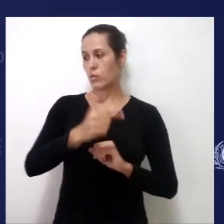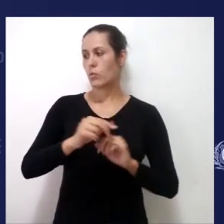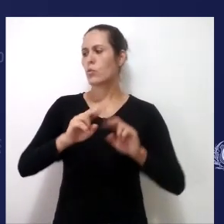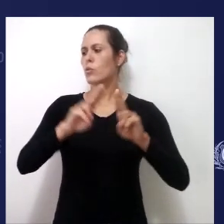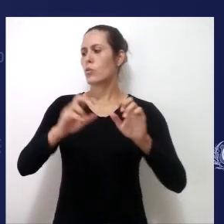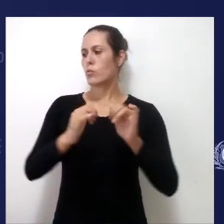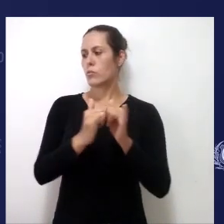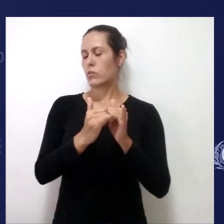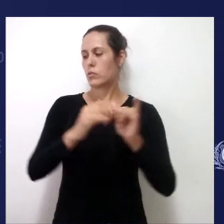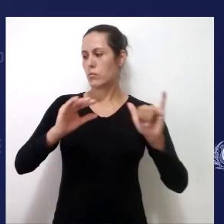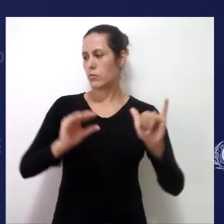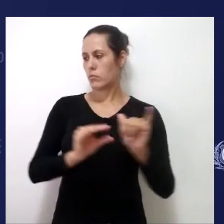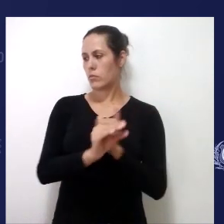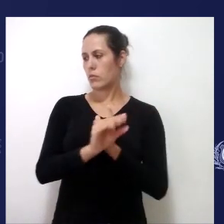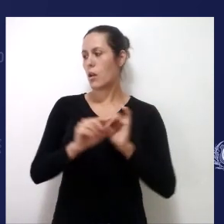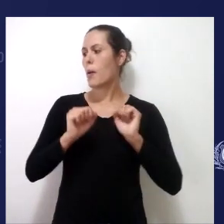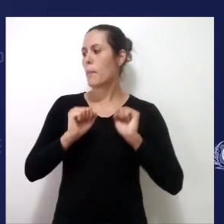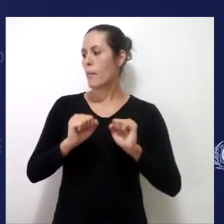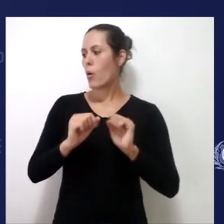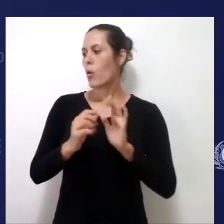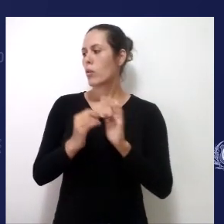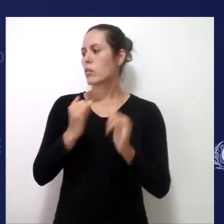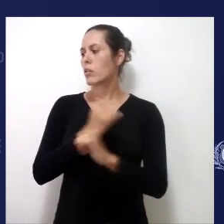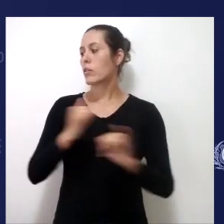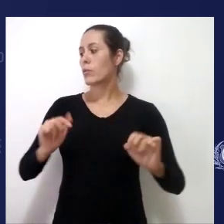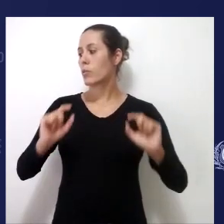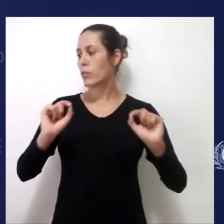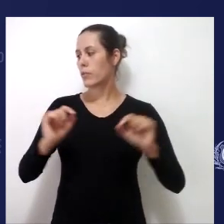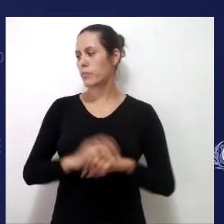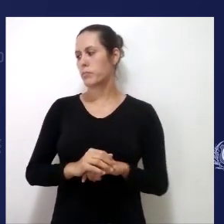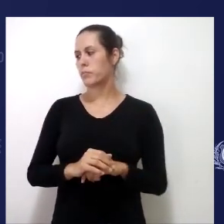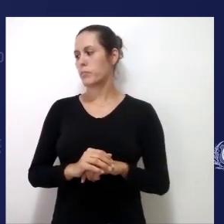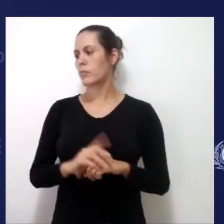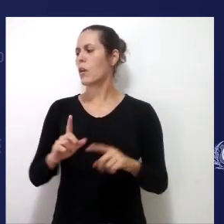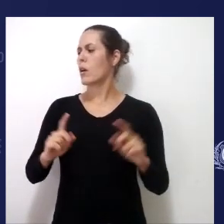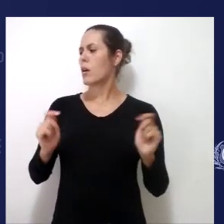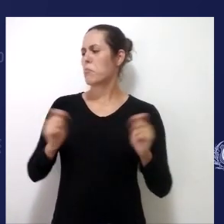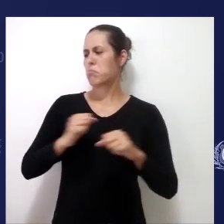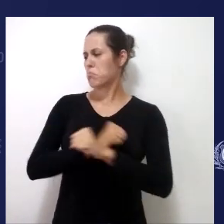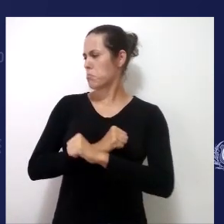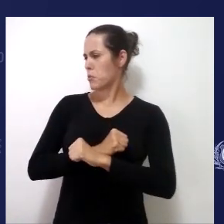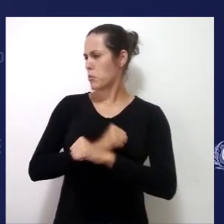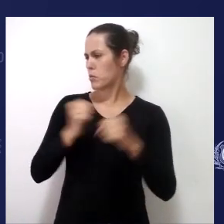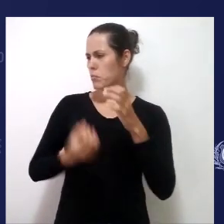da termodinâmica pode ser enunciado da seguinte forma: